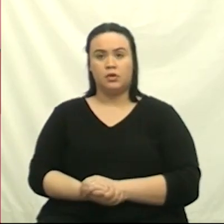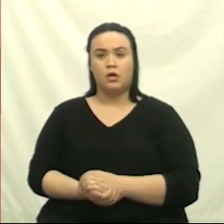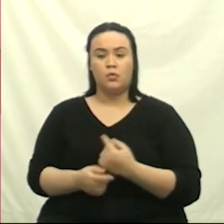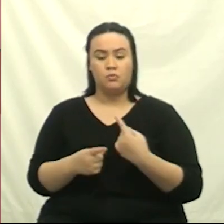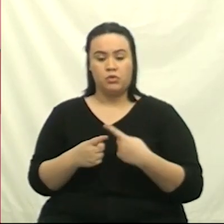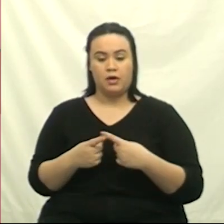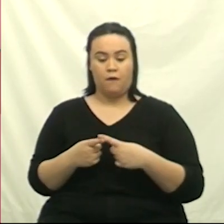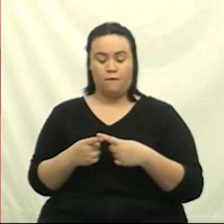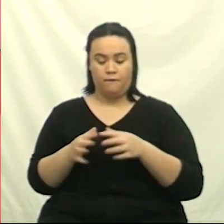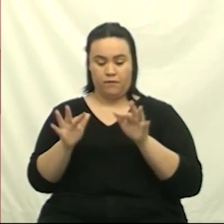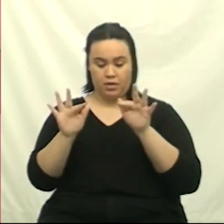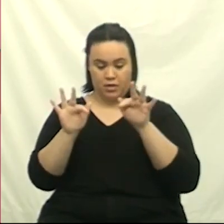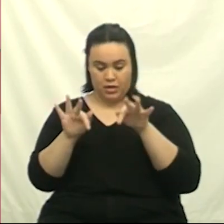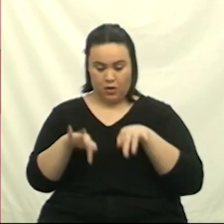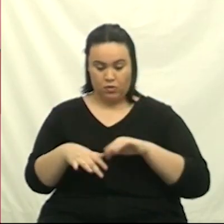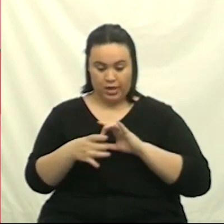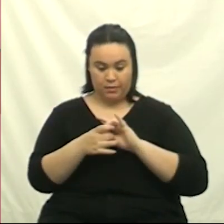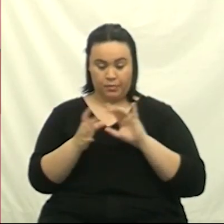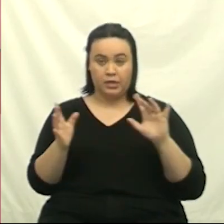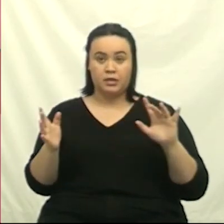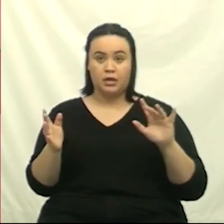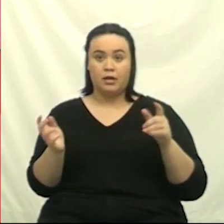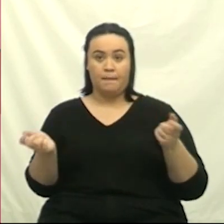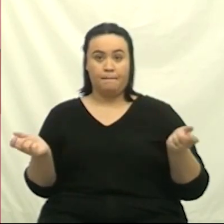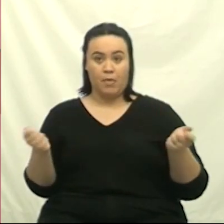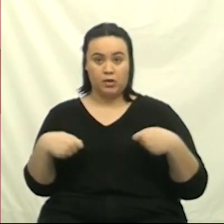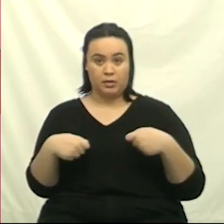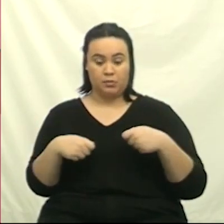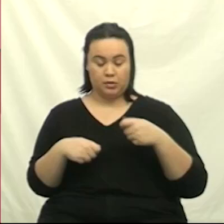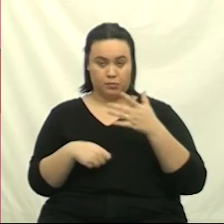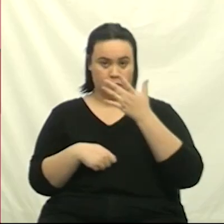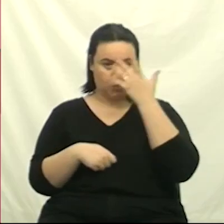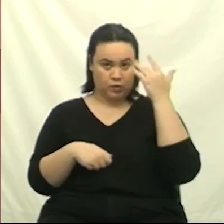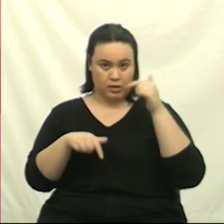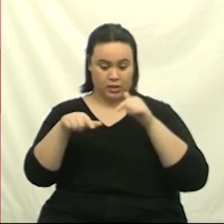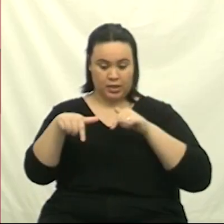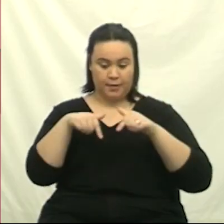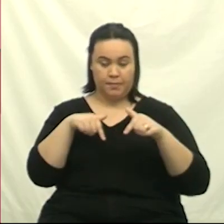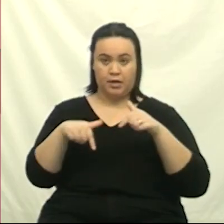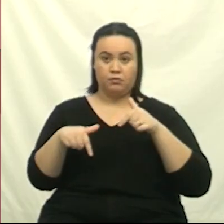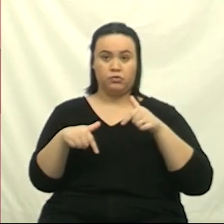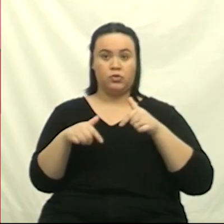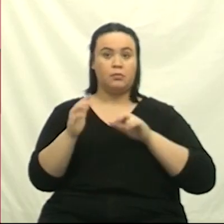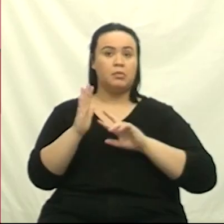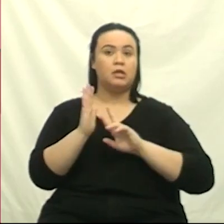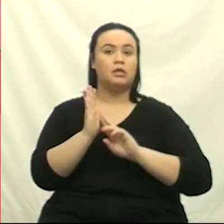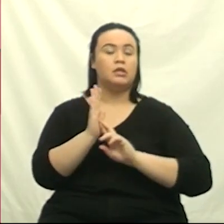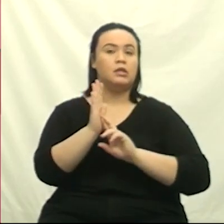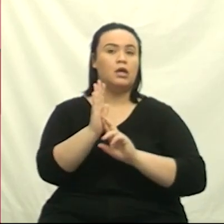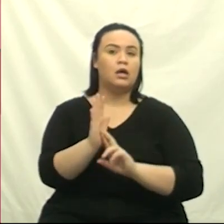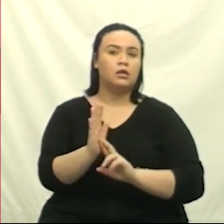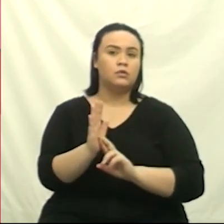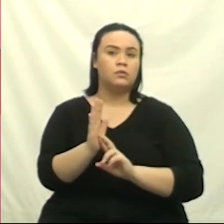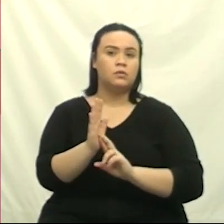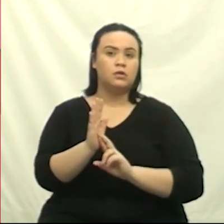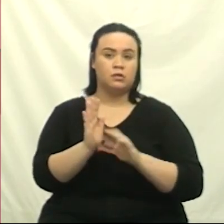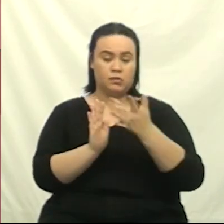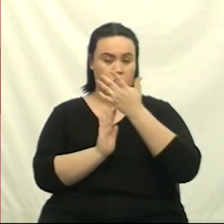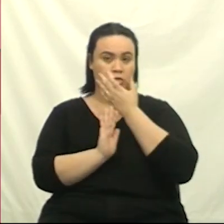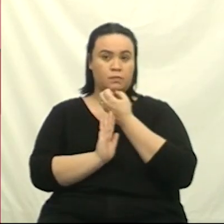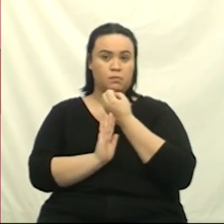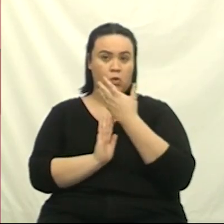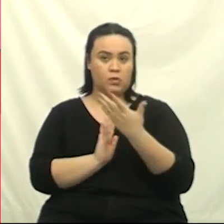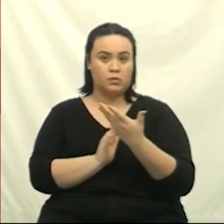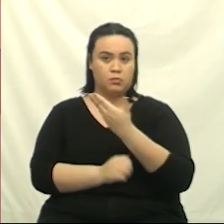liberação e da possibilidade com que esses trabalhadores continuem representando os servidores e os bons servidores